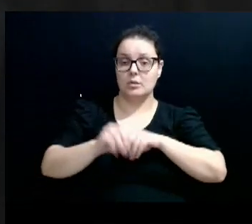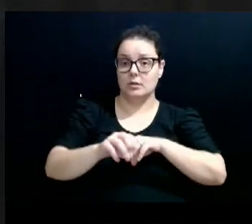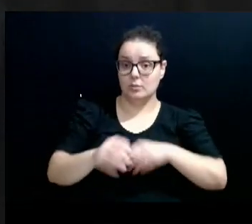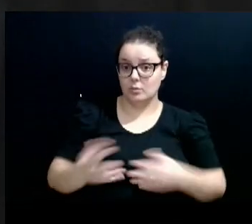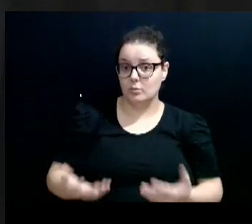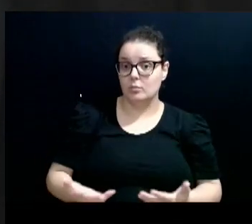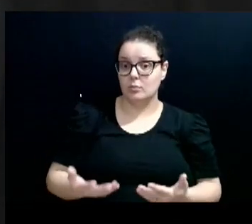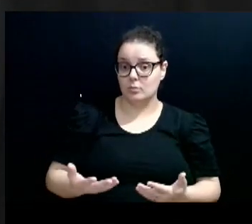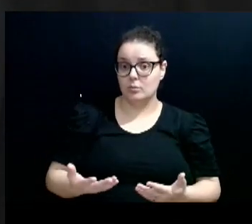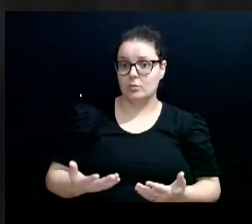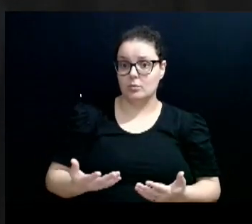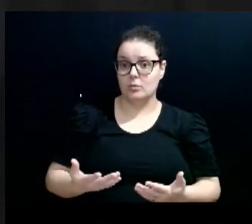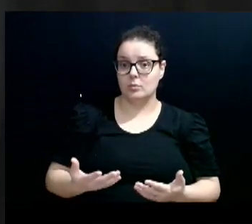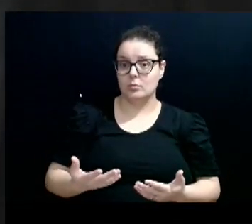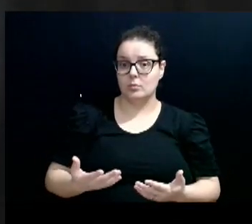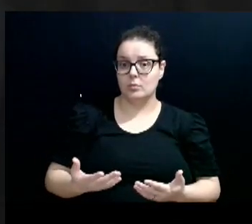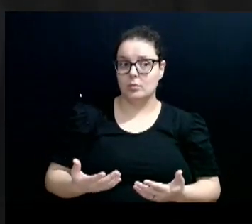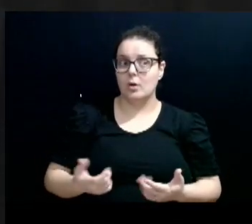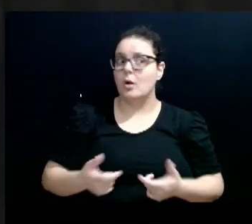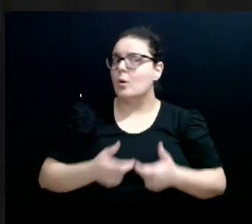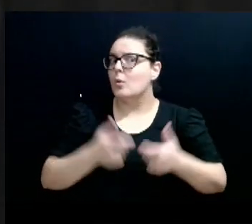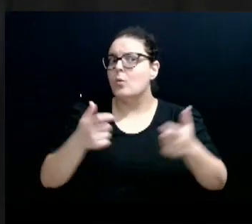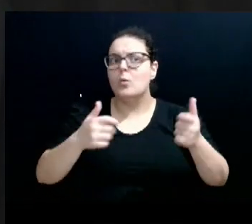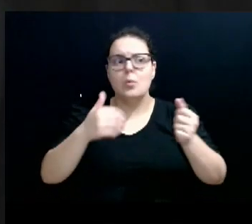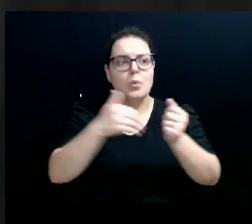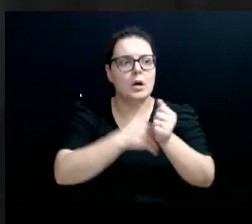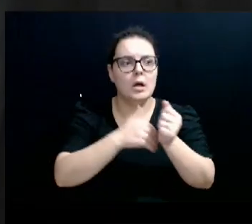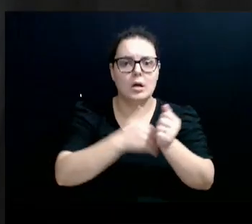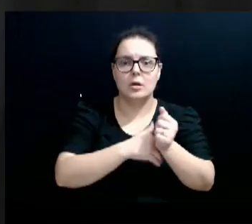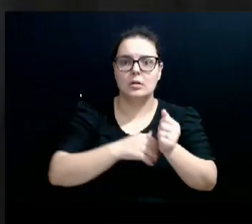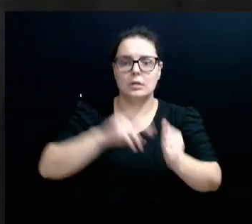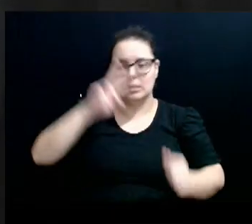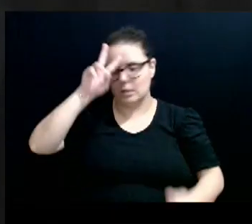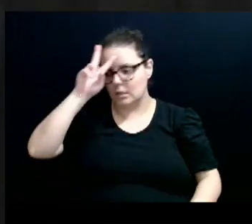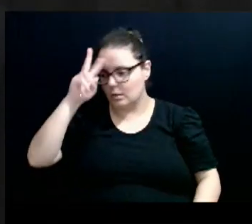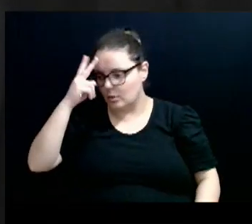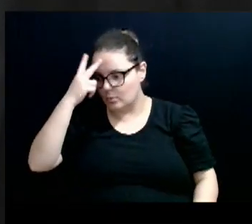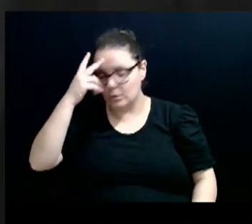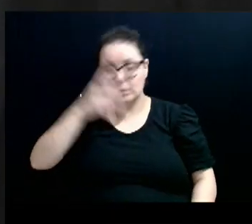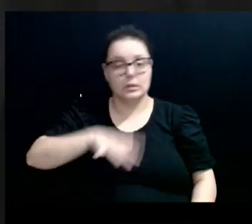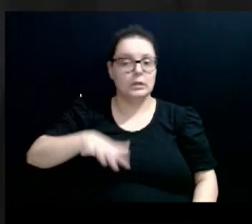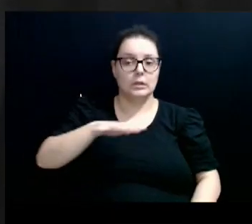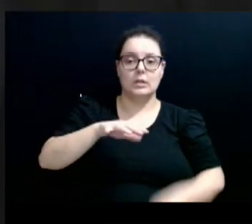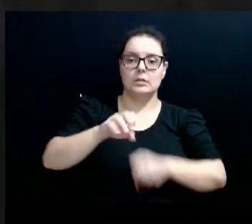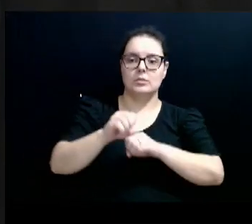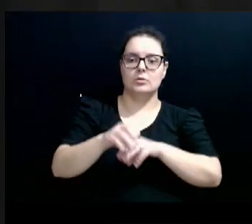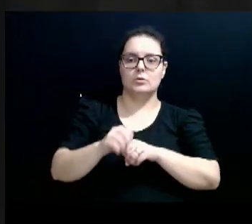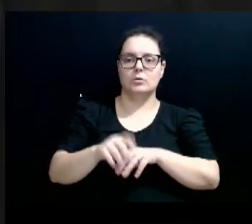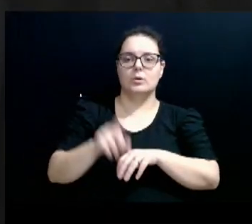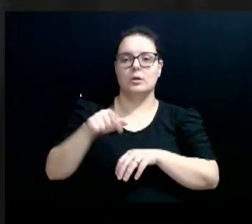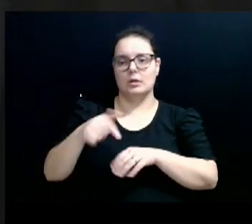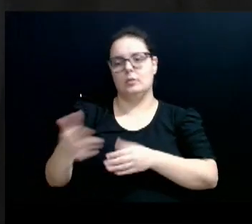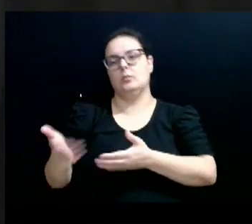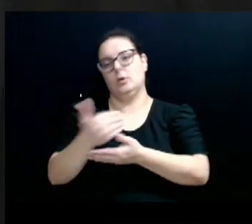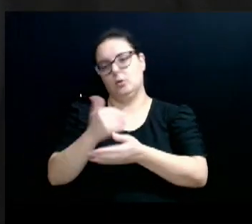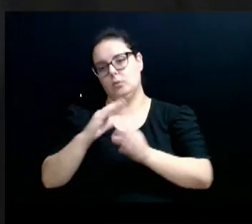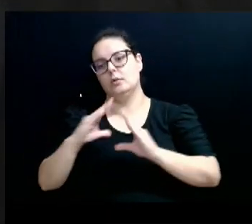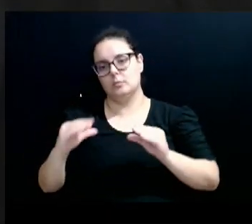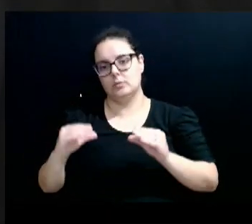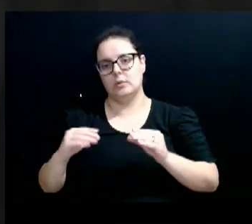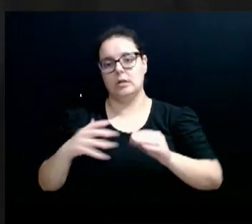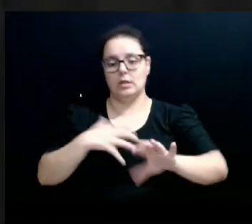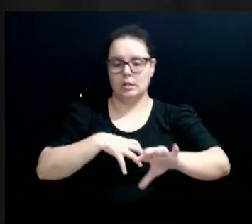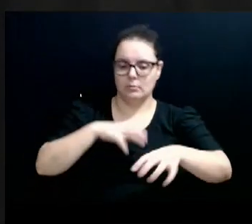a grande chave que vira na área da educação é o acolhimento, é a empatia, sabe?